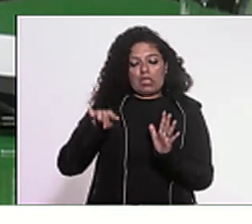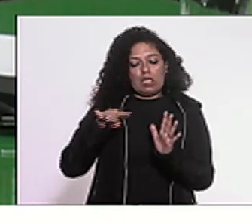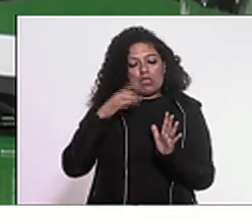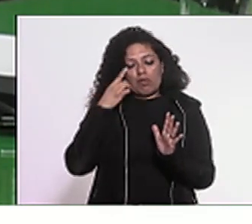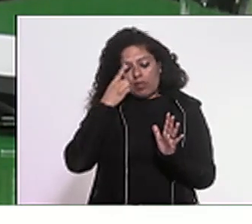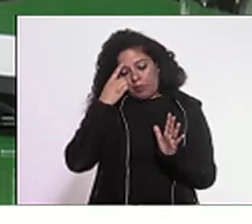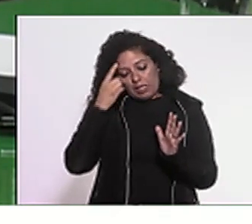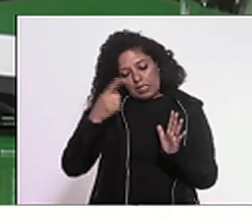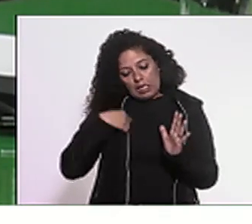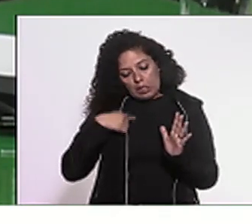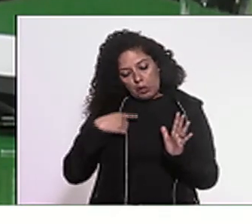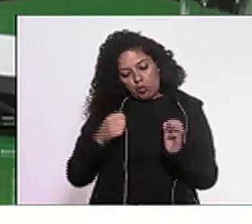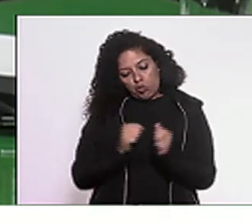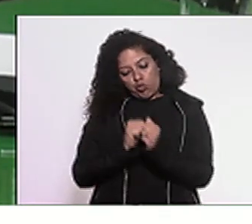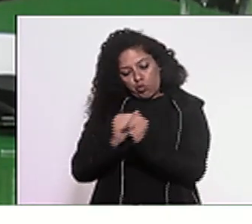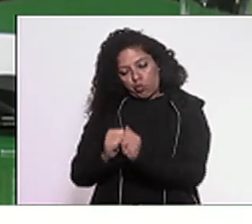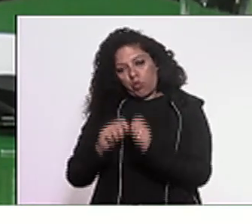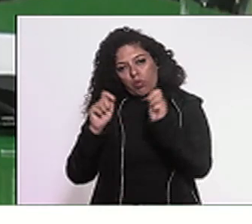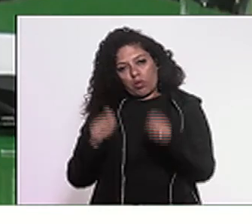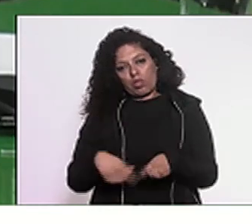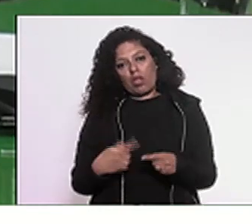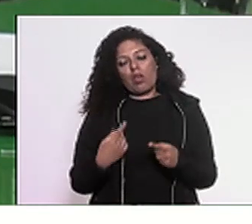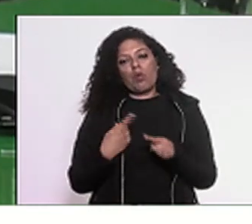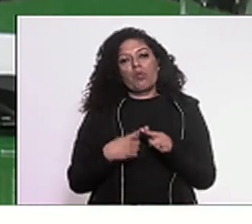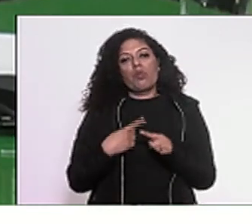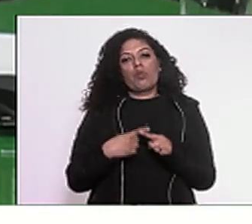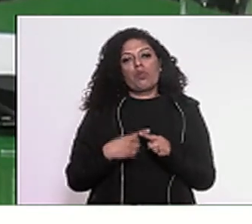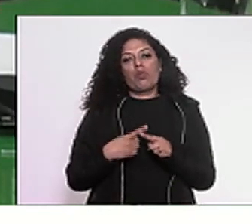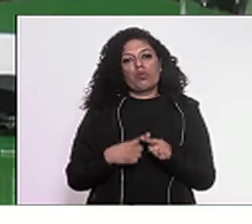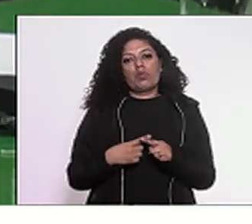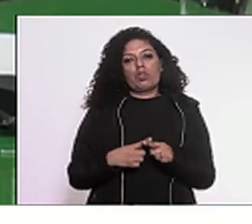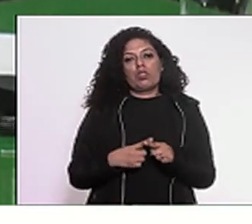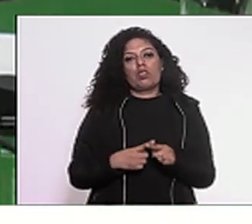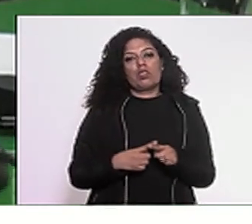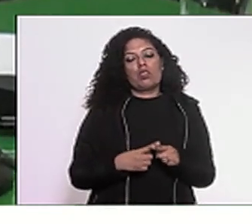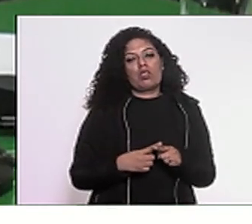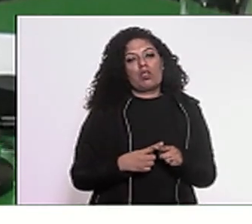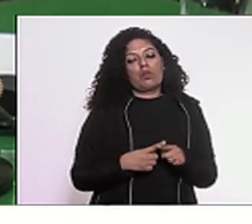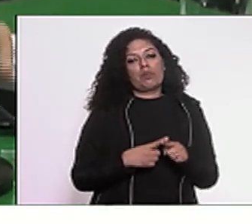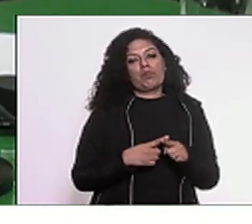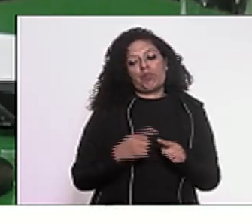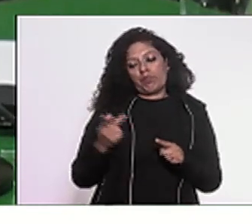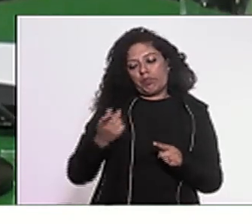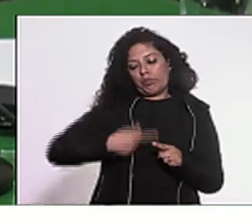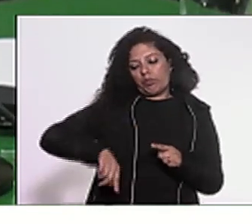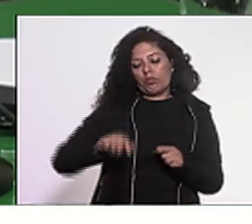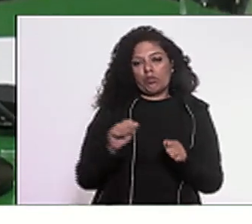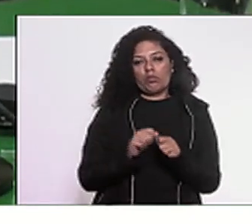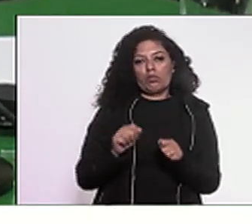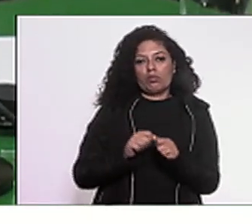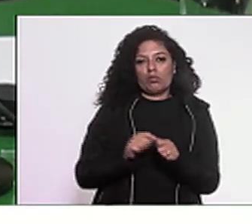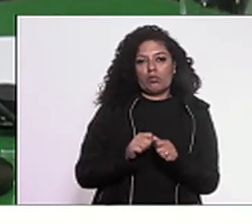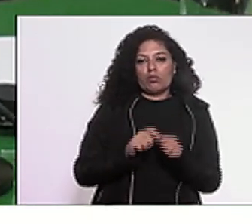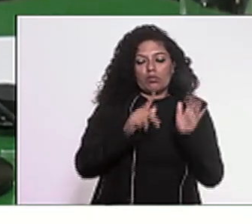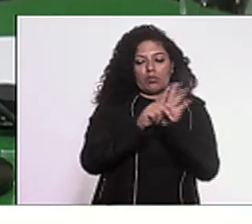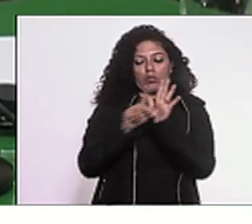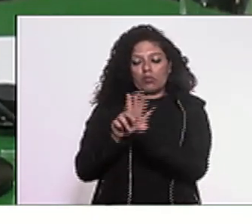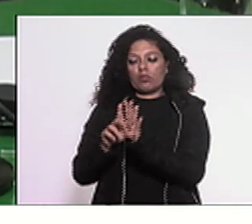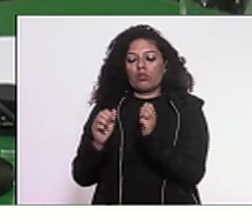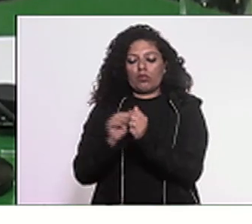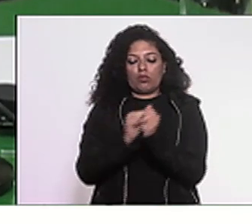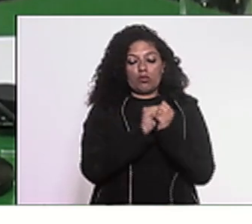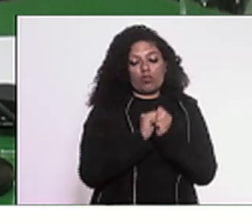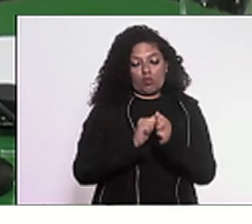porque dei a coautoria para ele num projeto meu que cria a política estadual dos alimentos orgânicos aqui no